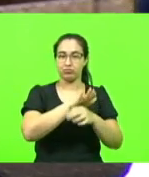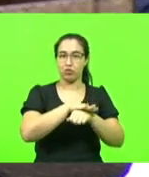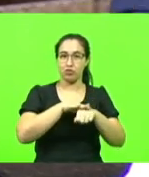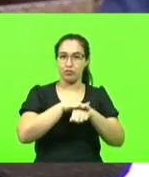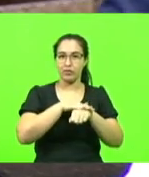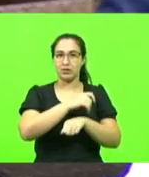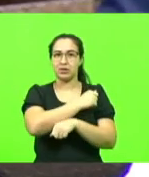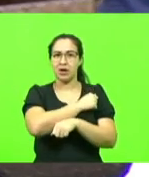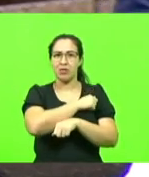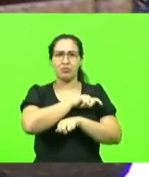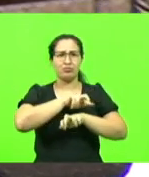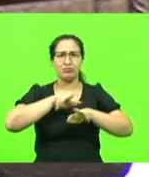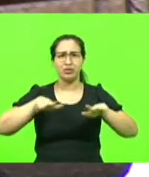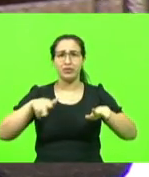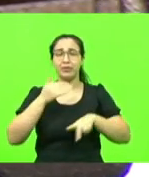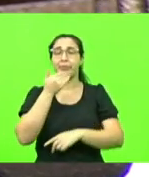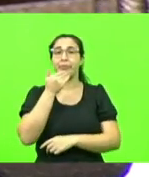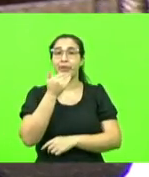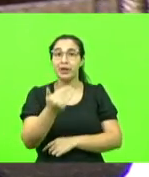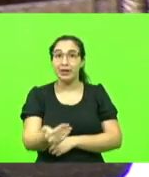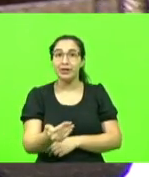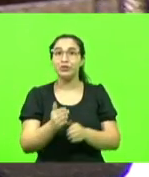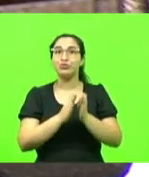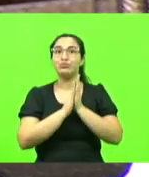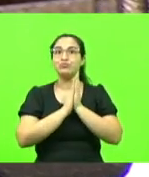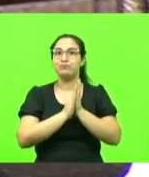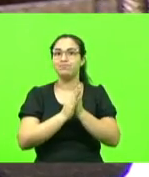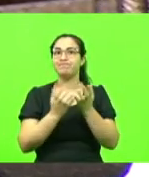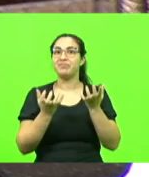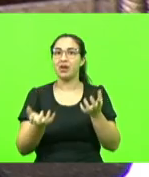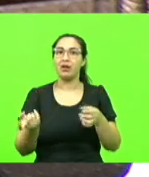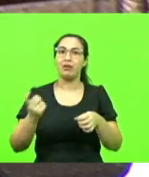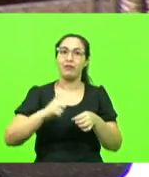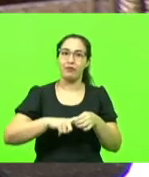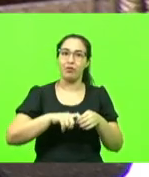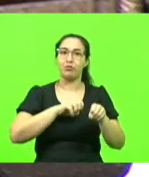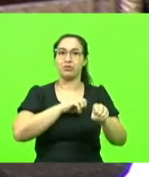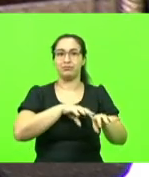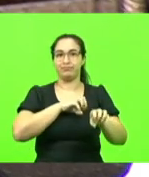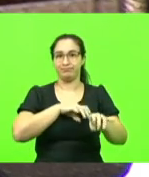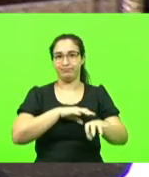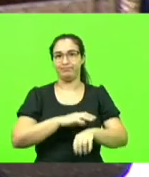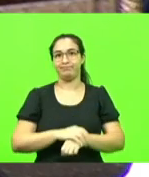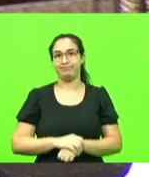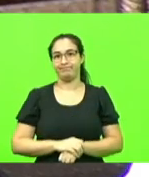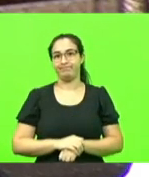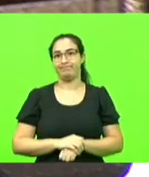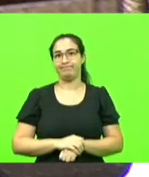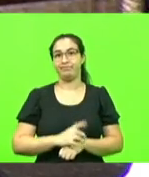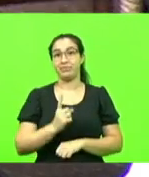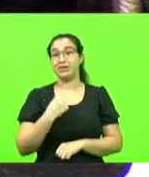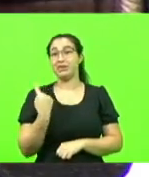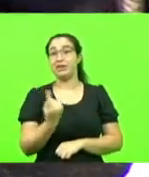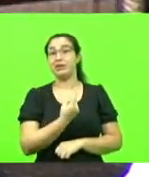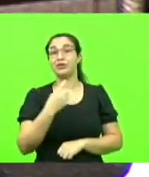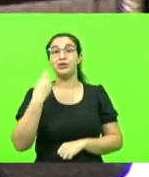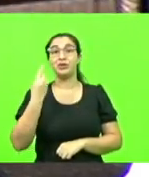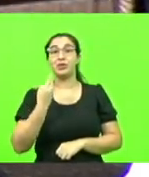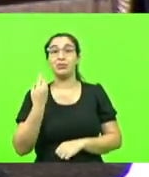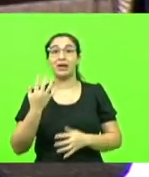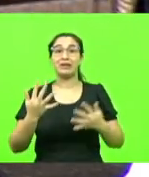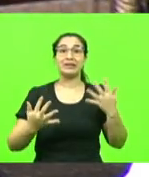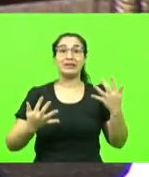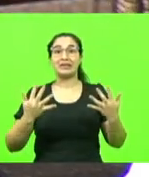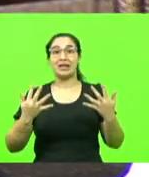diversos centros, pedindo, implorando pelo retorno. E nós ficamos, como deputados, numa posição